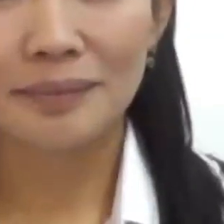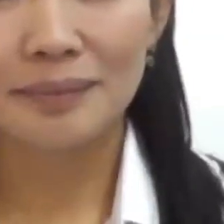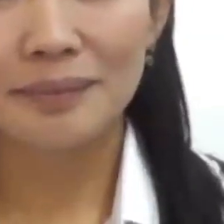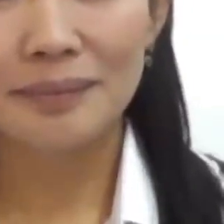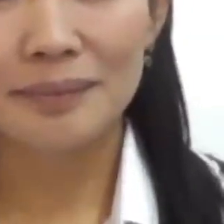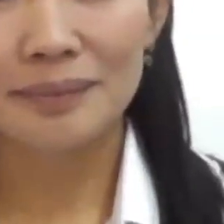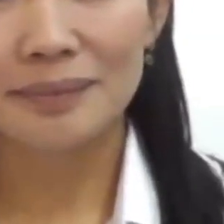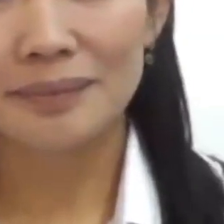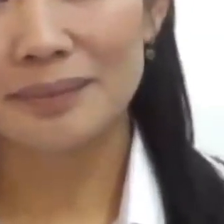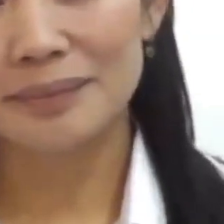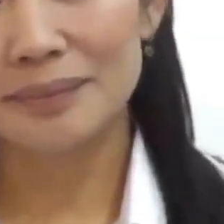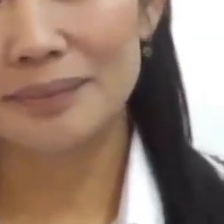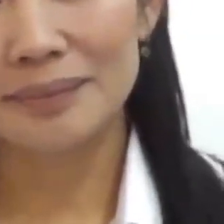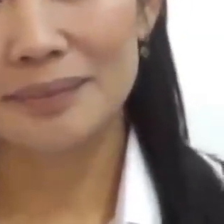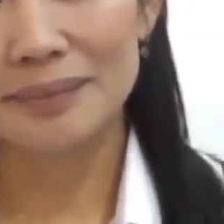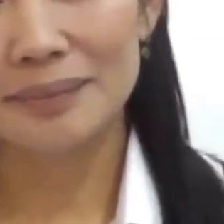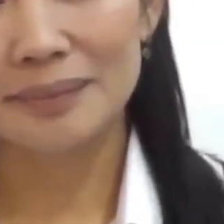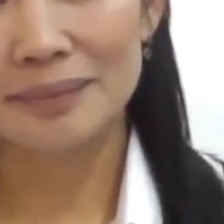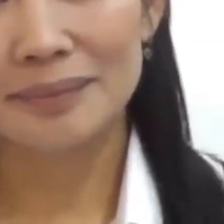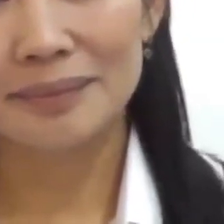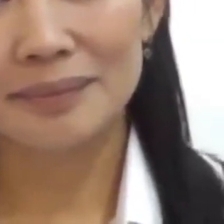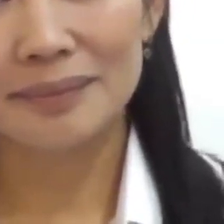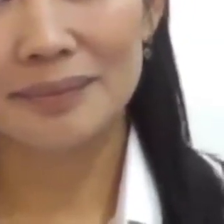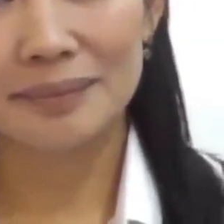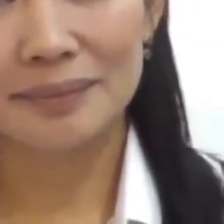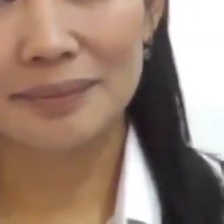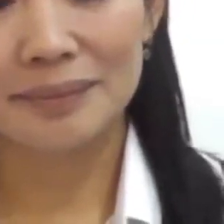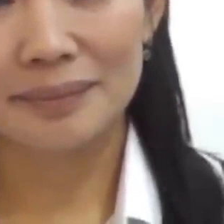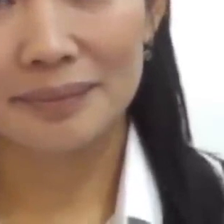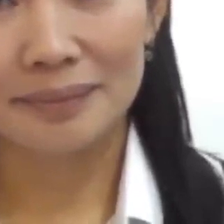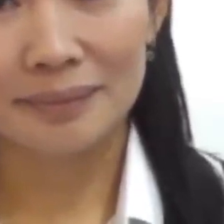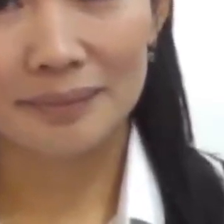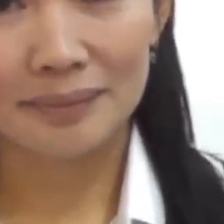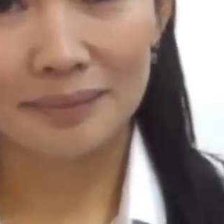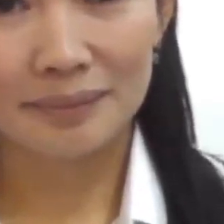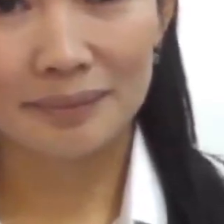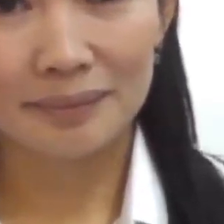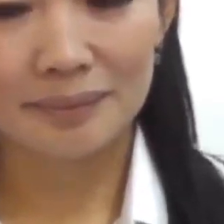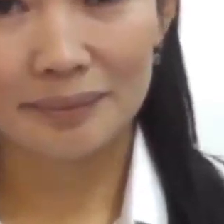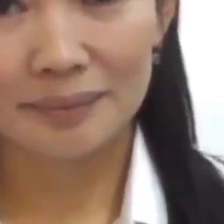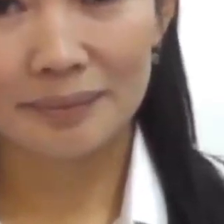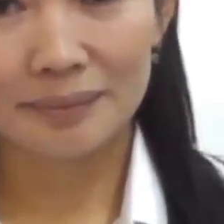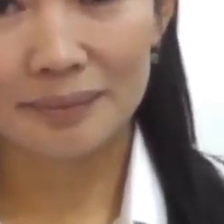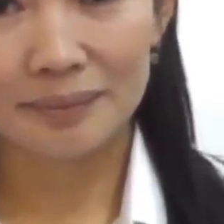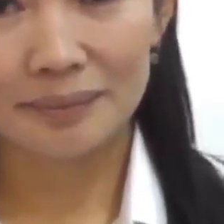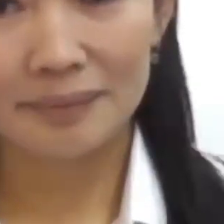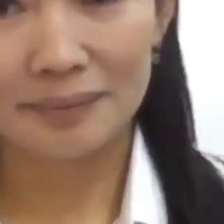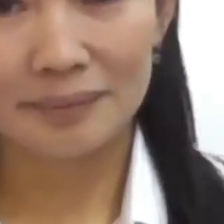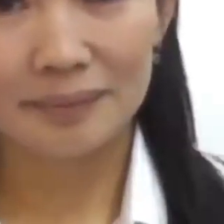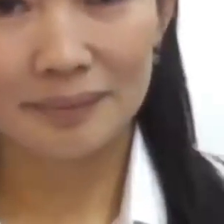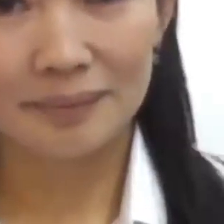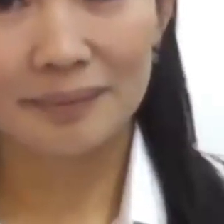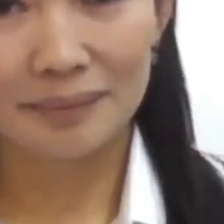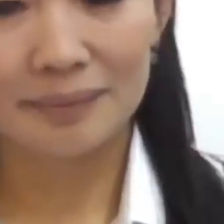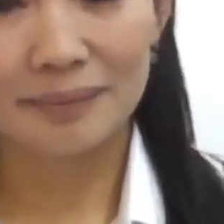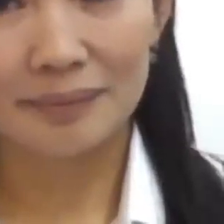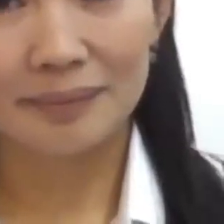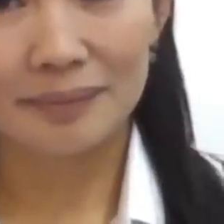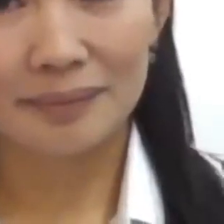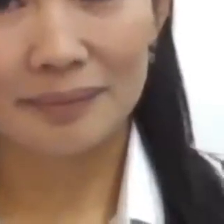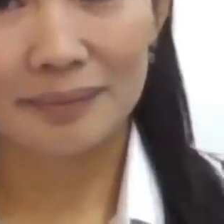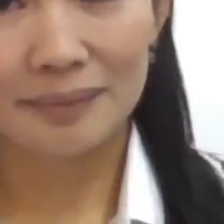eu nasci. Estou usando uma blusa branca, com uma blusa de lã cinza por cima e um cachecol branco, preto e